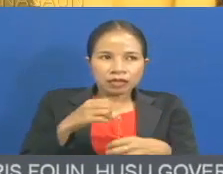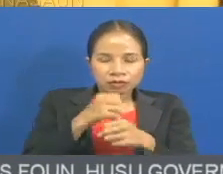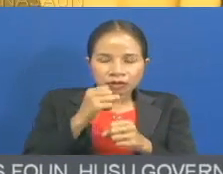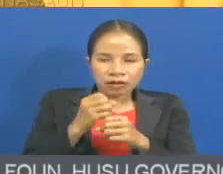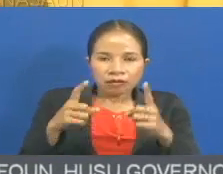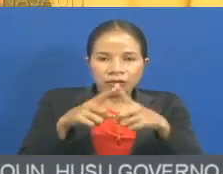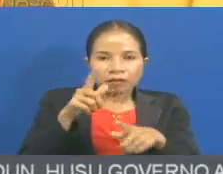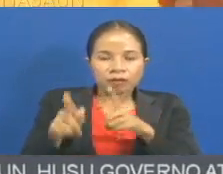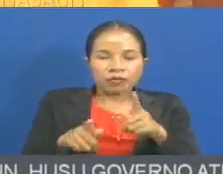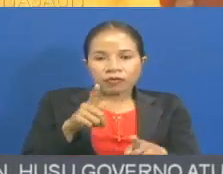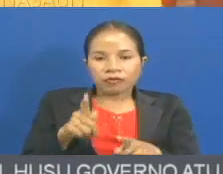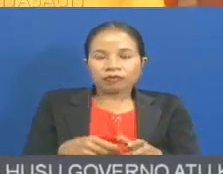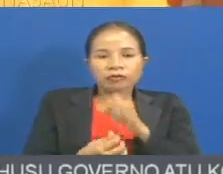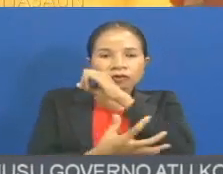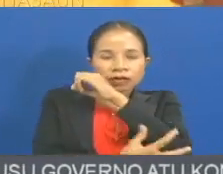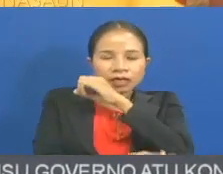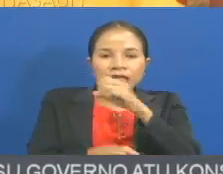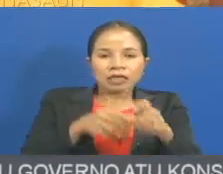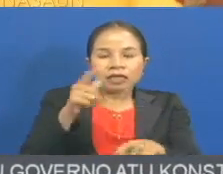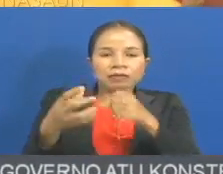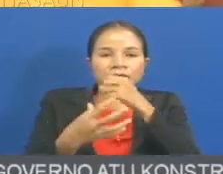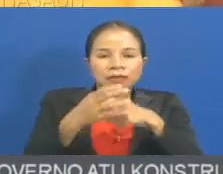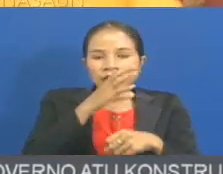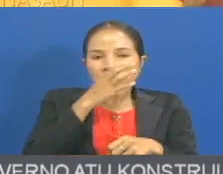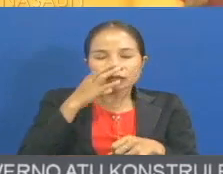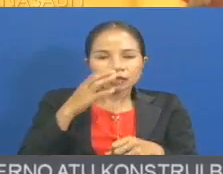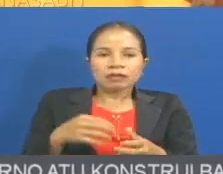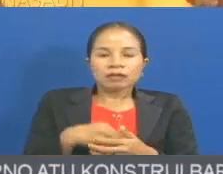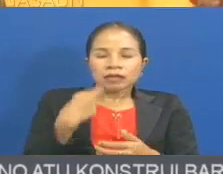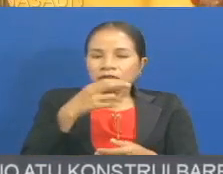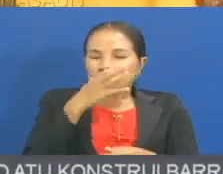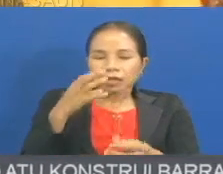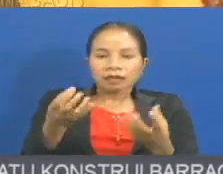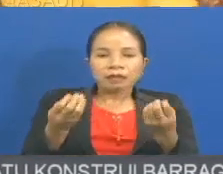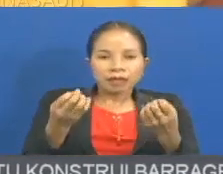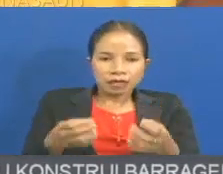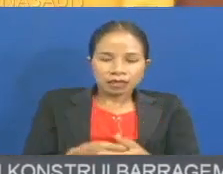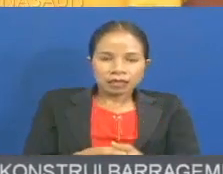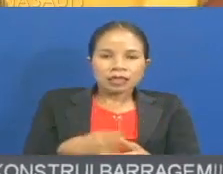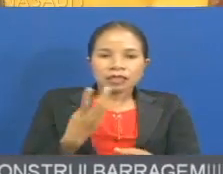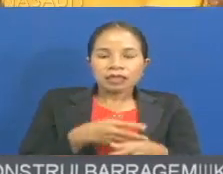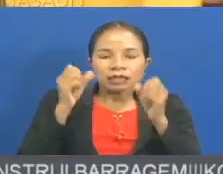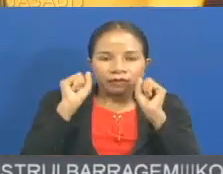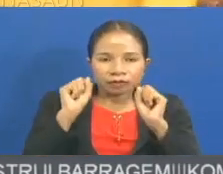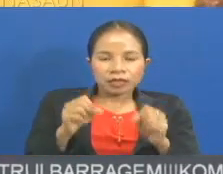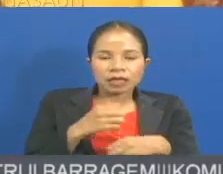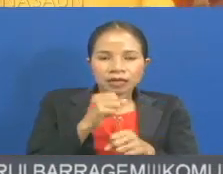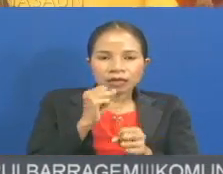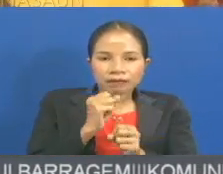povo aileba. Ema agricultura sira nini ato sonatar barak lahalimar e tabele